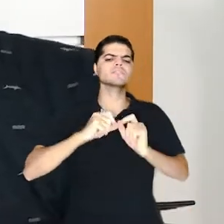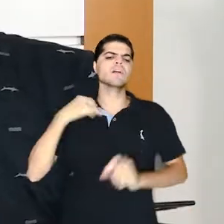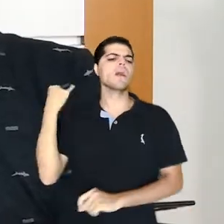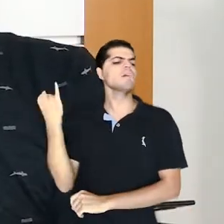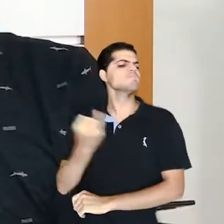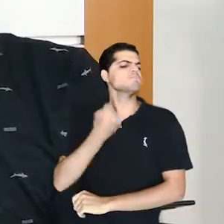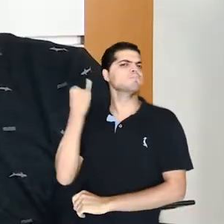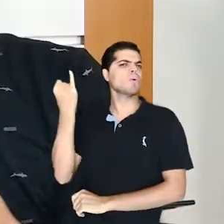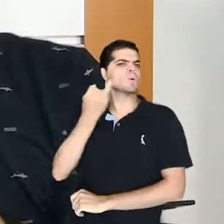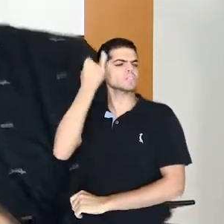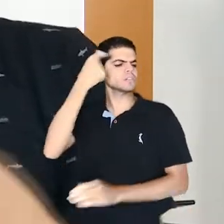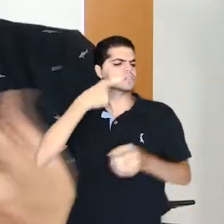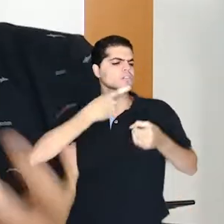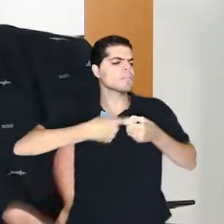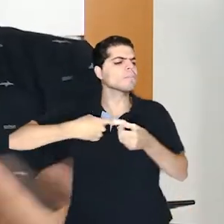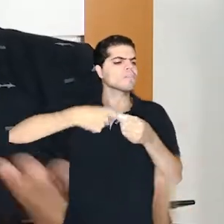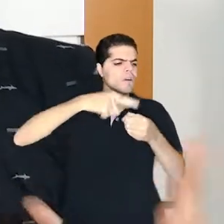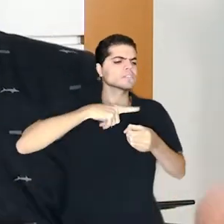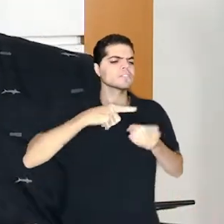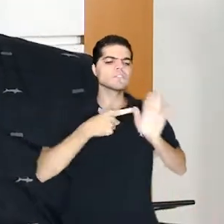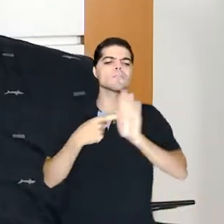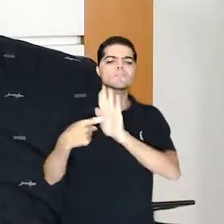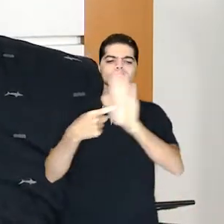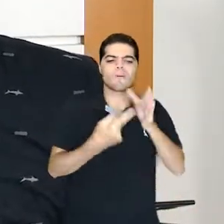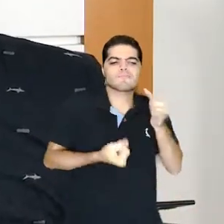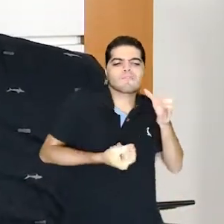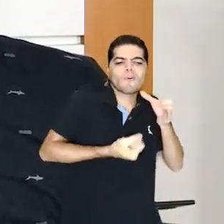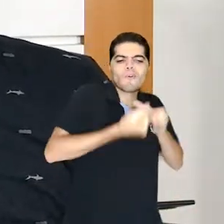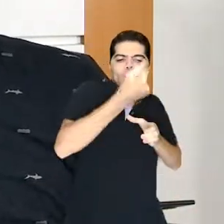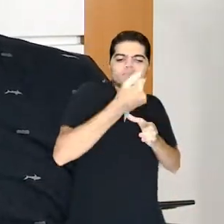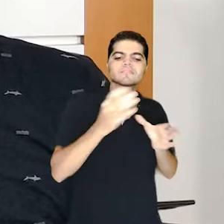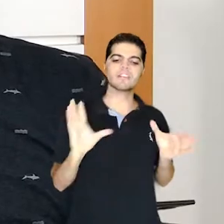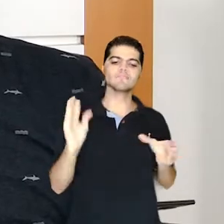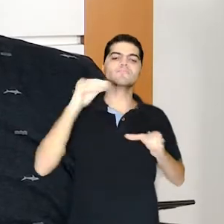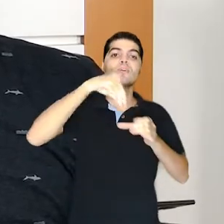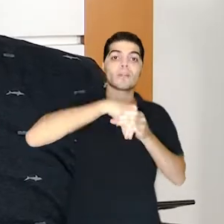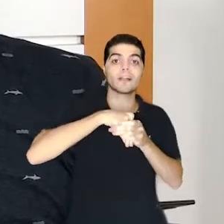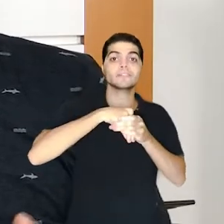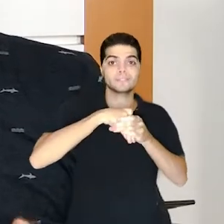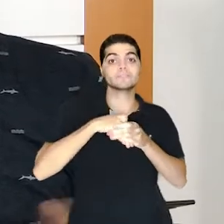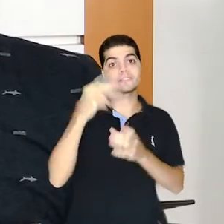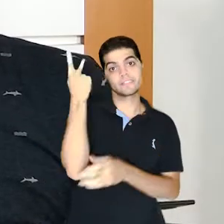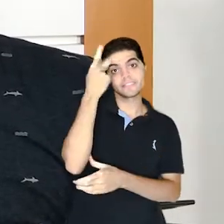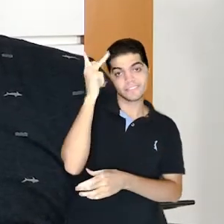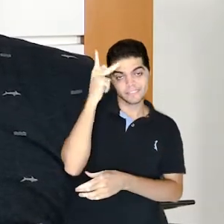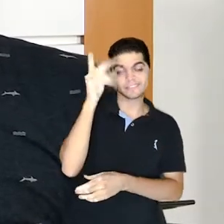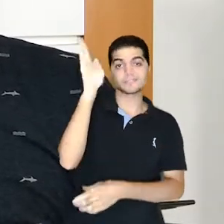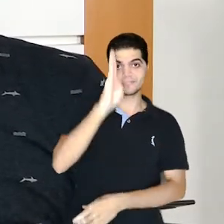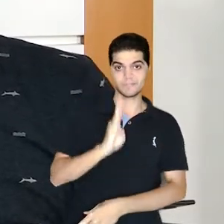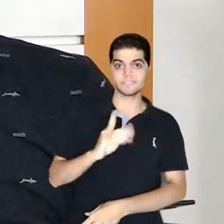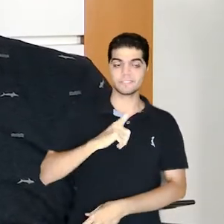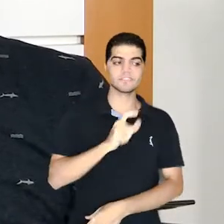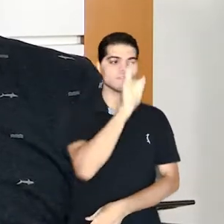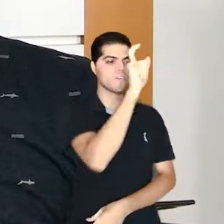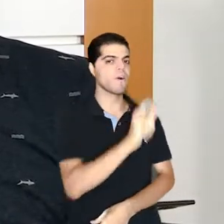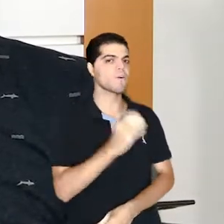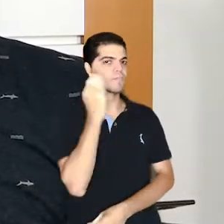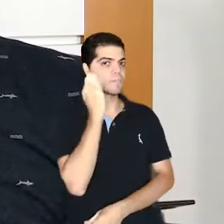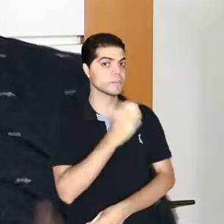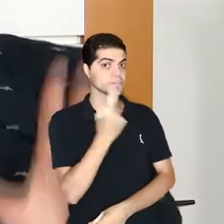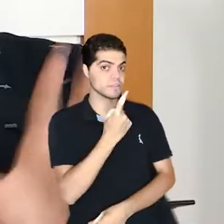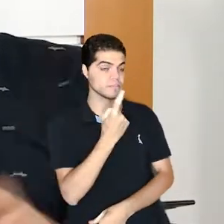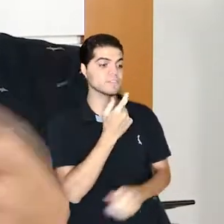importância, não só econômica, mas também importância na história do Brasil. E aí foram eleitos esses personagens, como Dom Pedro I e o